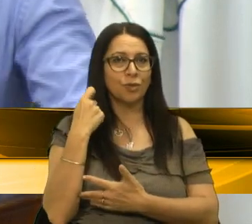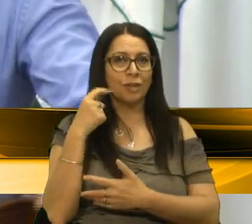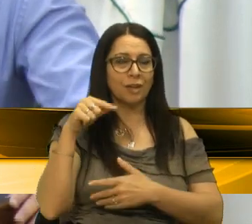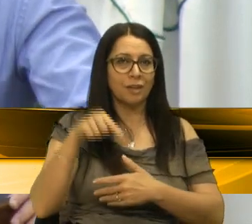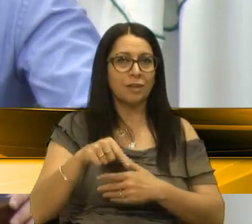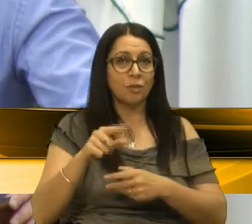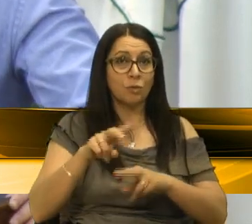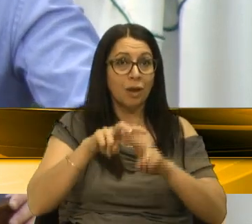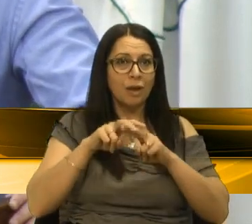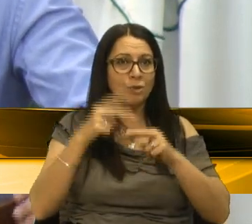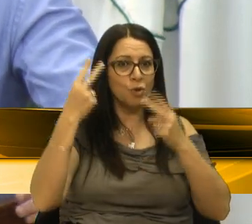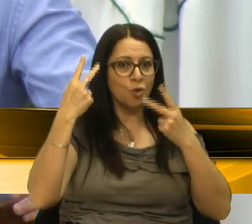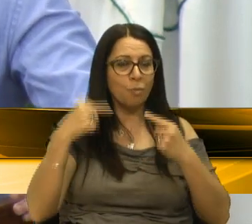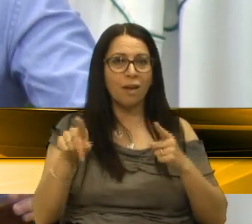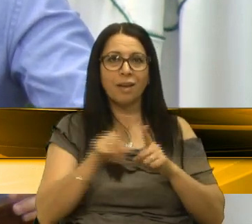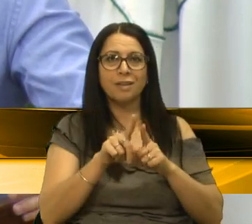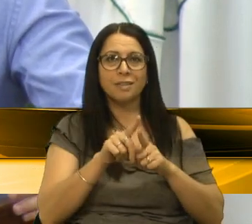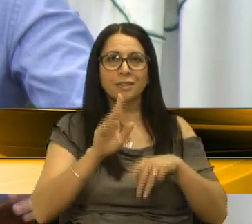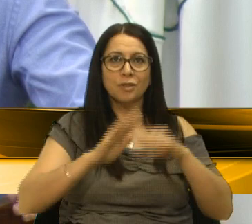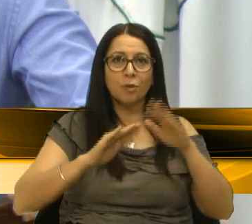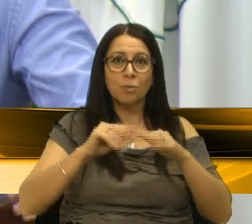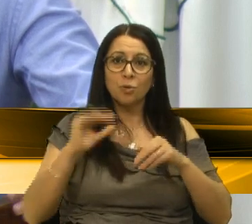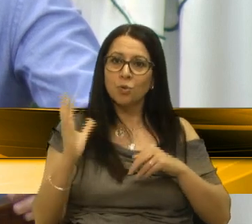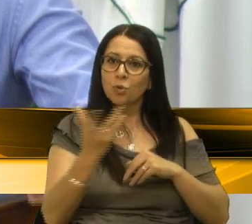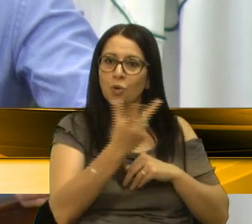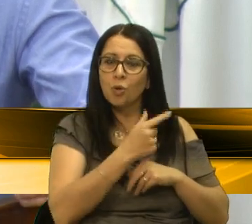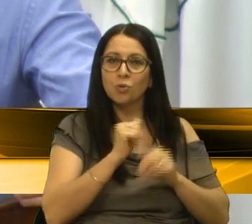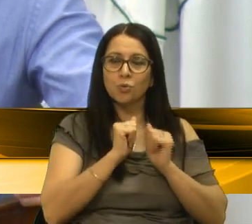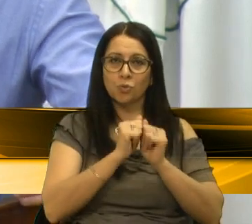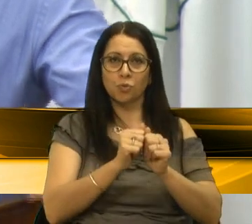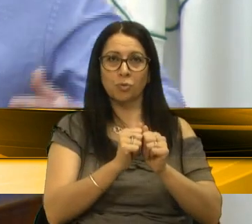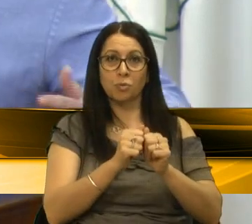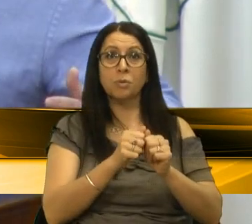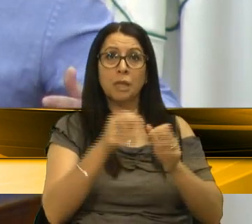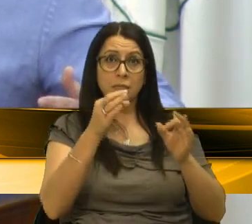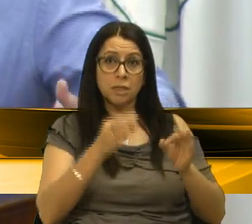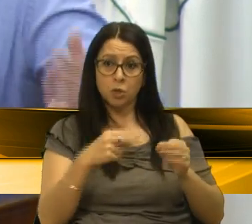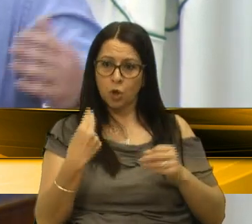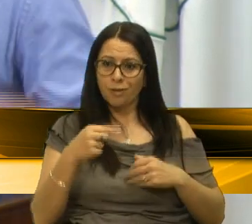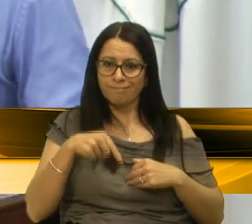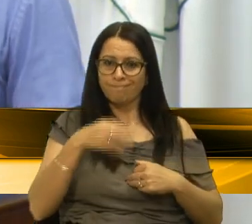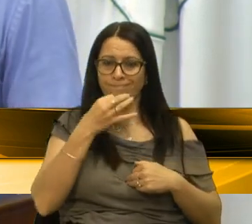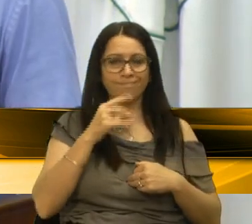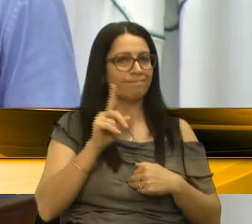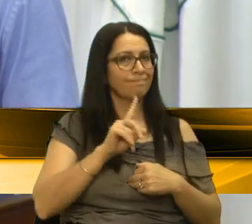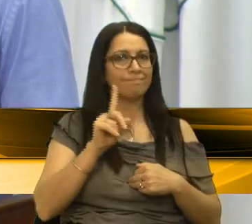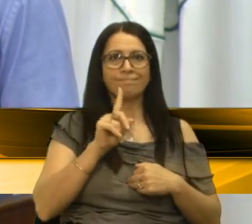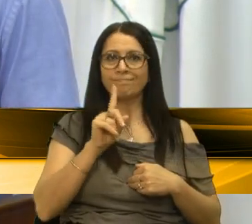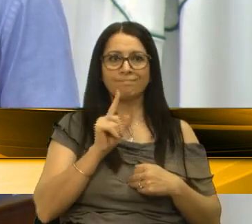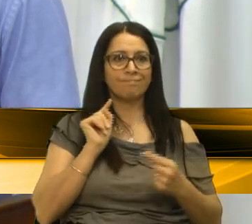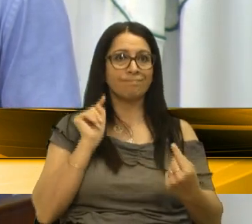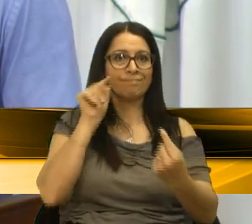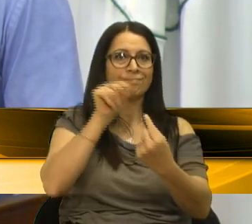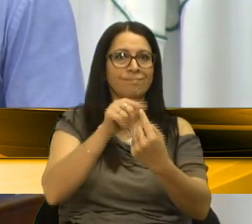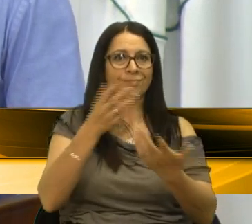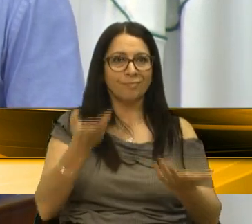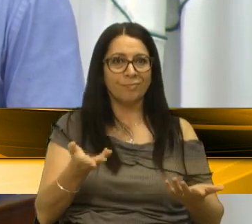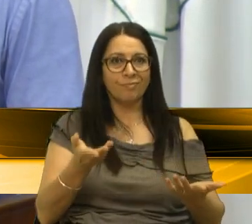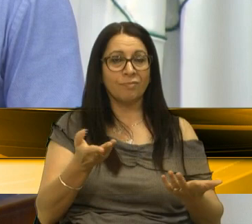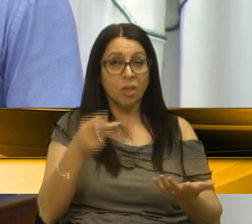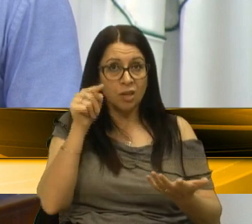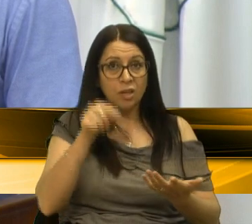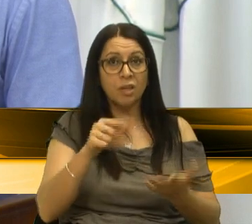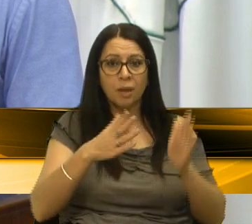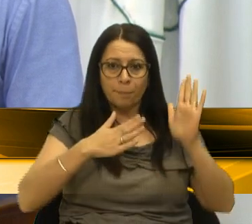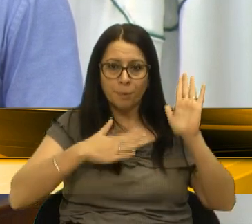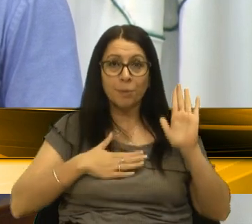causas comuns, em obras de interesse coletivo, e isso tem dado certo e nós aqui em Caxias do Sul não vamos ao encontro disso. Aquele que